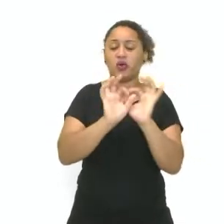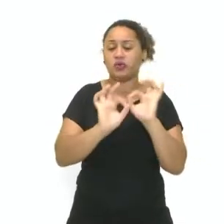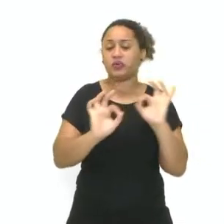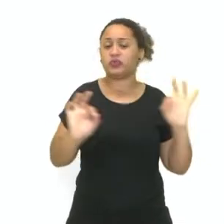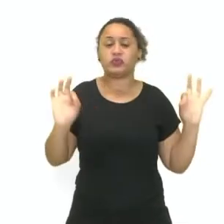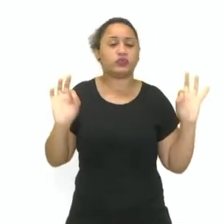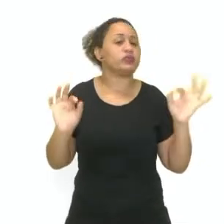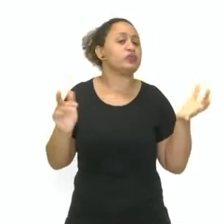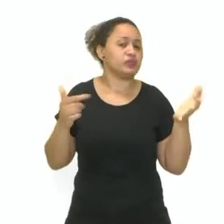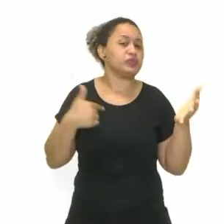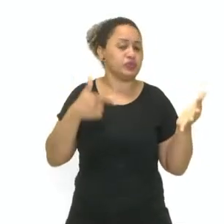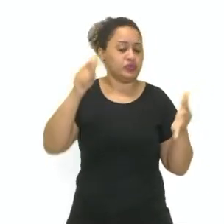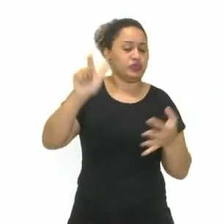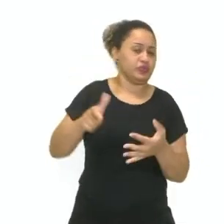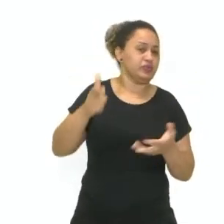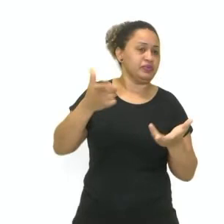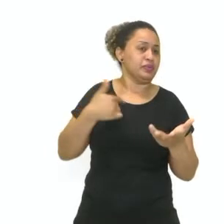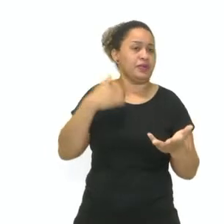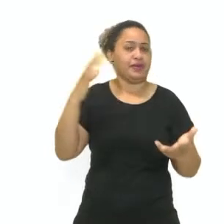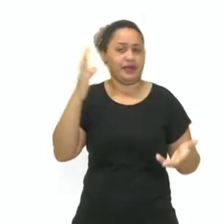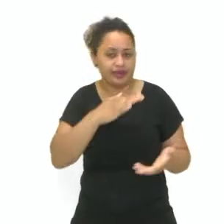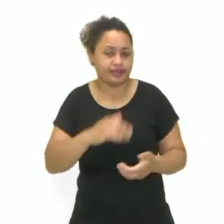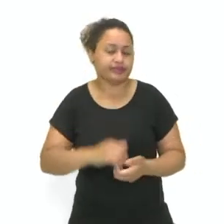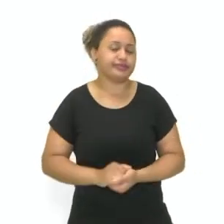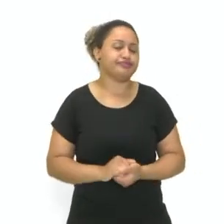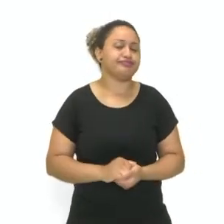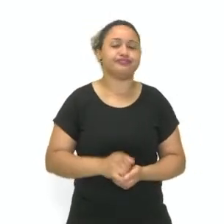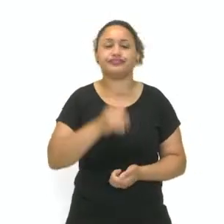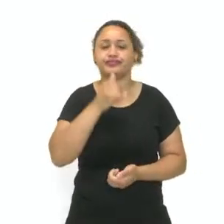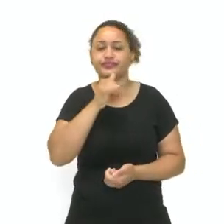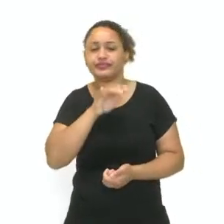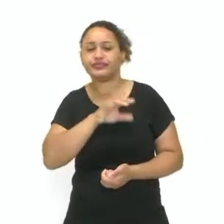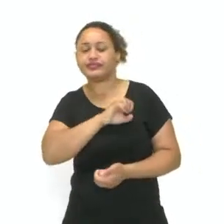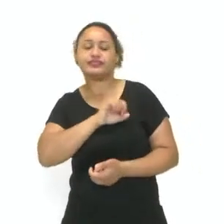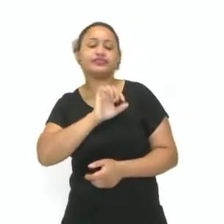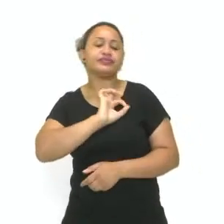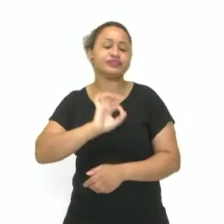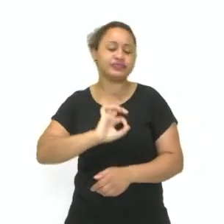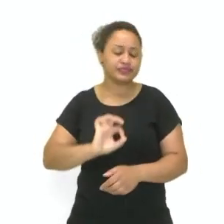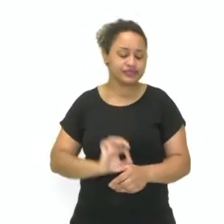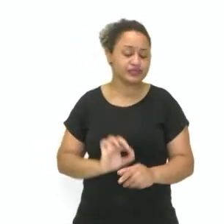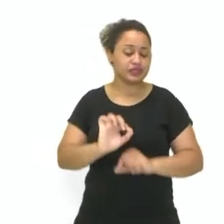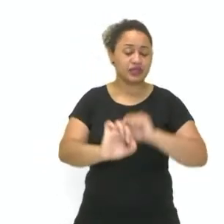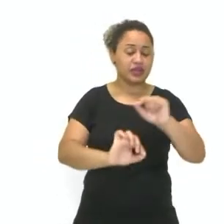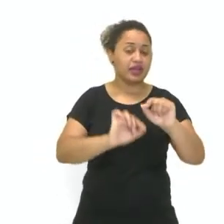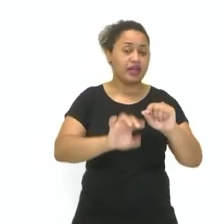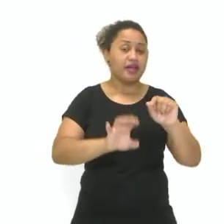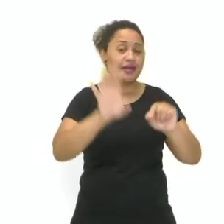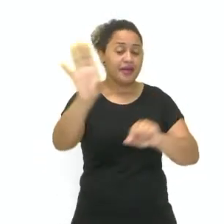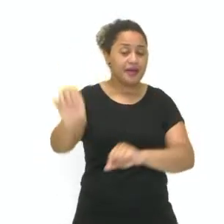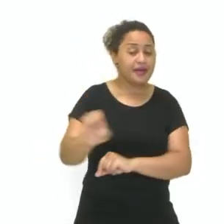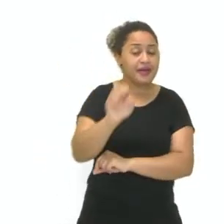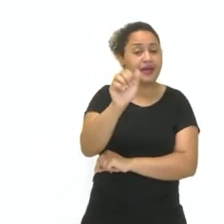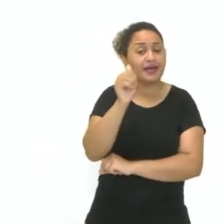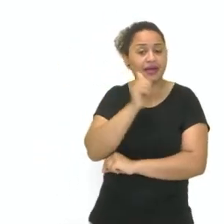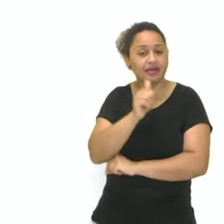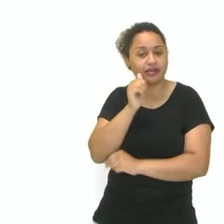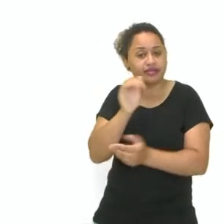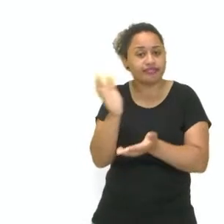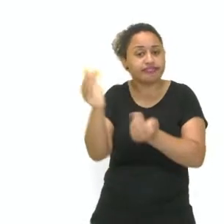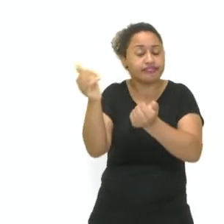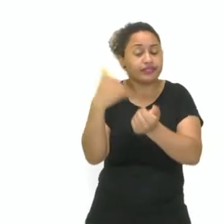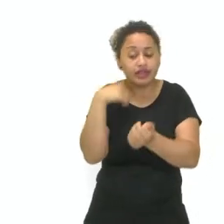dona perversa. Os tristes amores do padre que furtou a moça, foi ele que descobriu tudo e